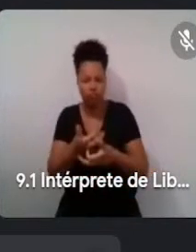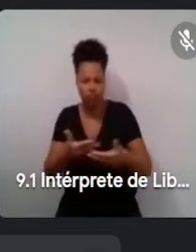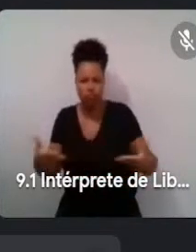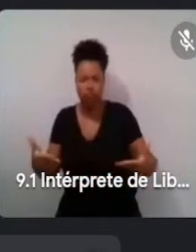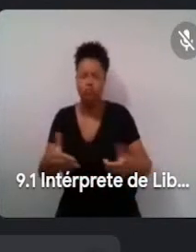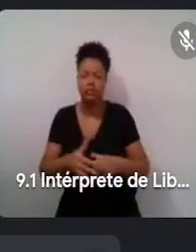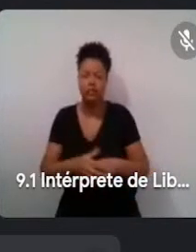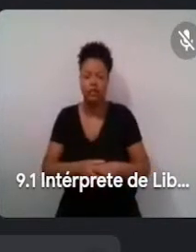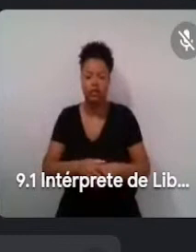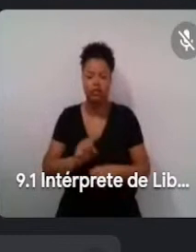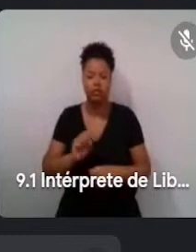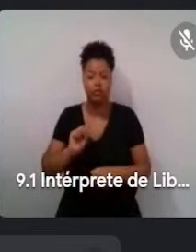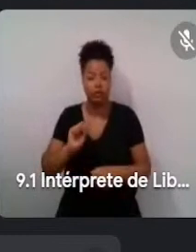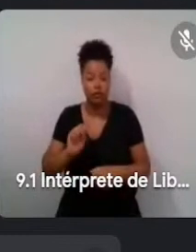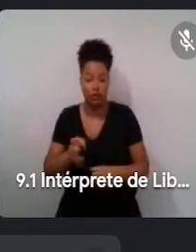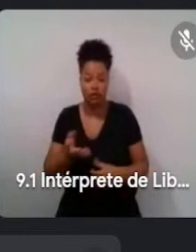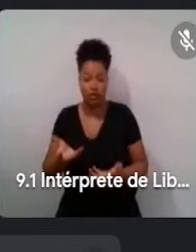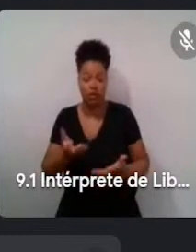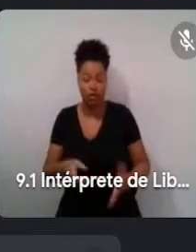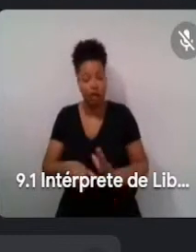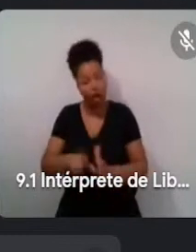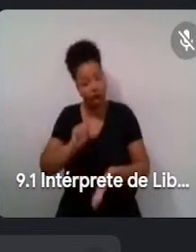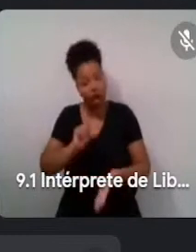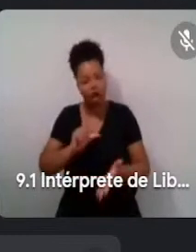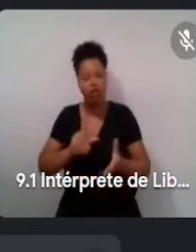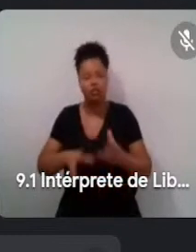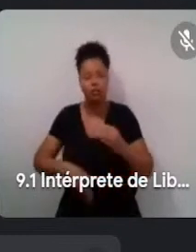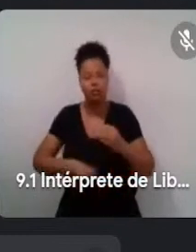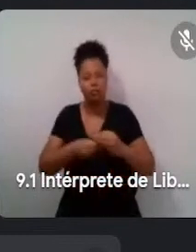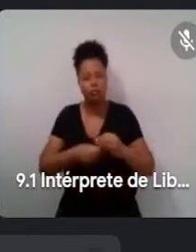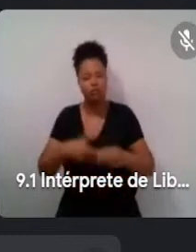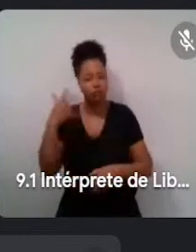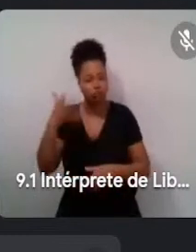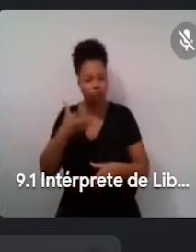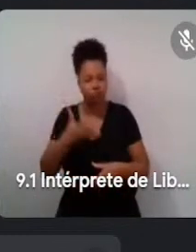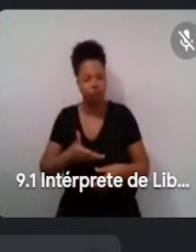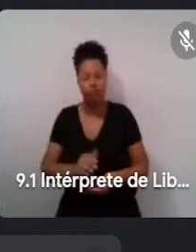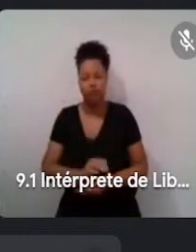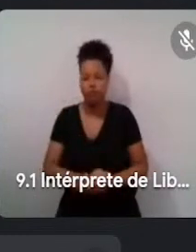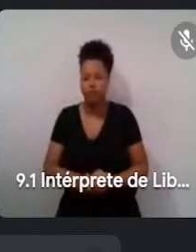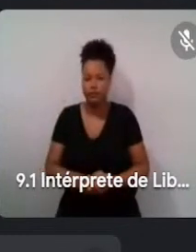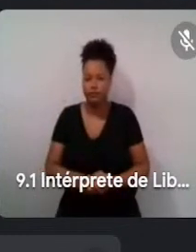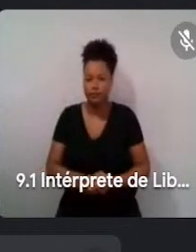dá-lo antes de você fazer uso da palavra.